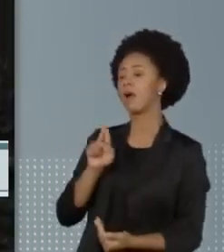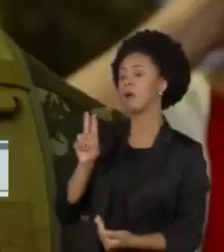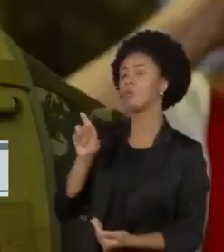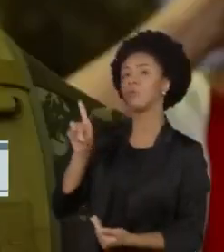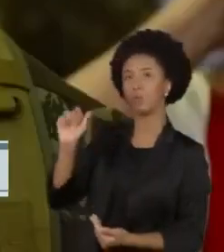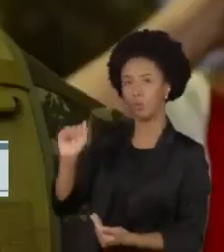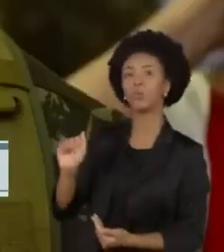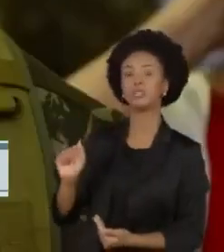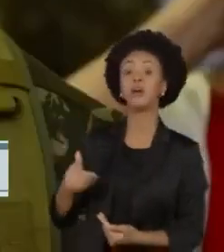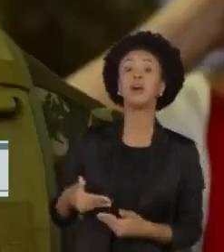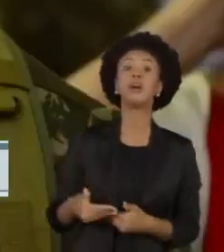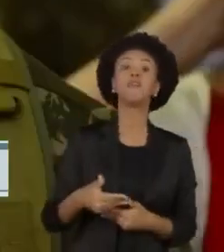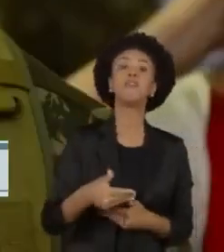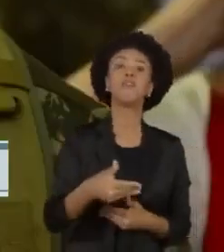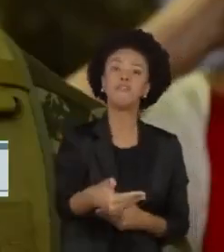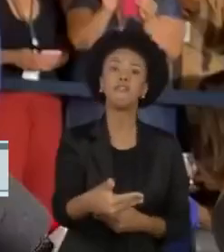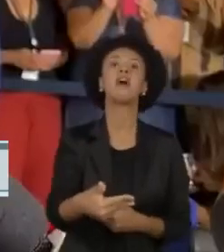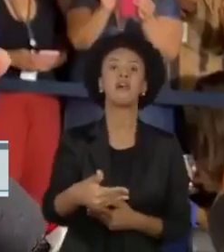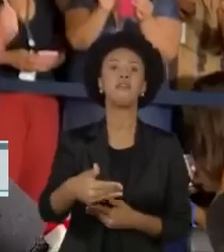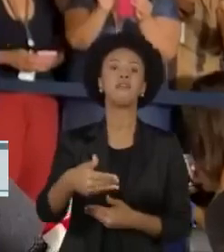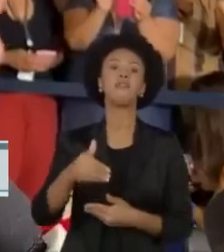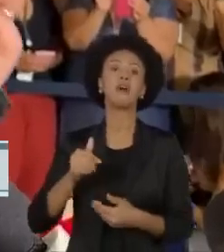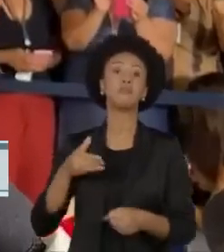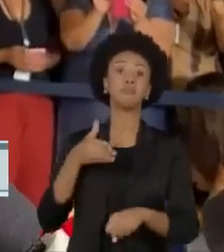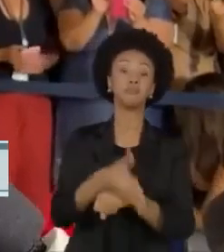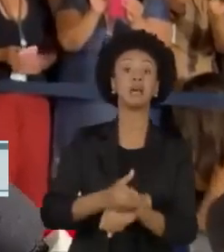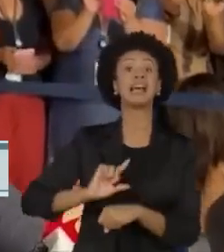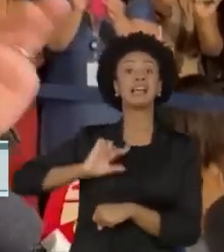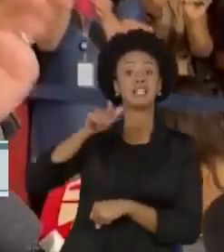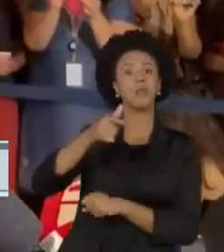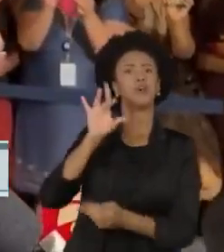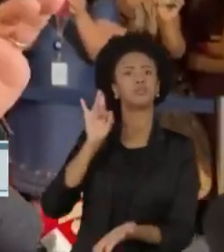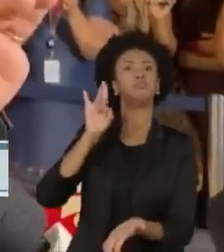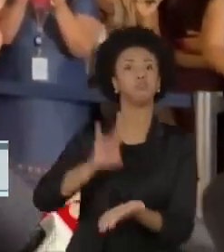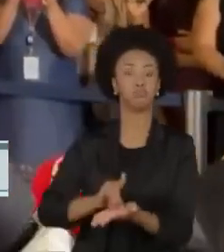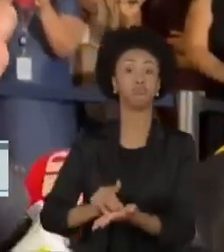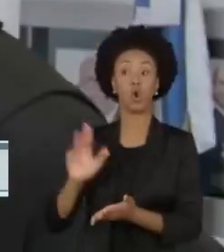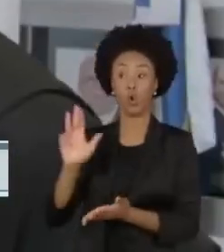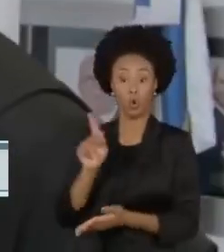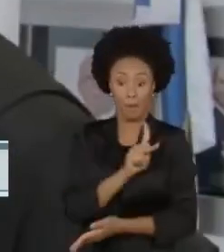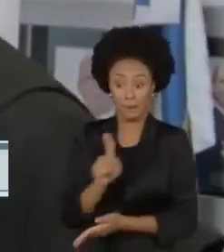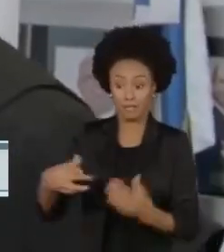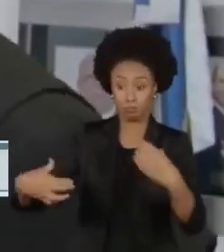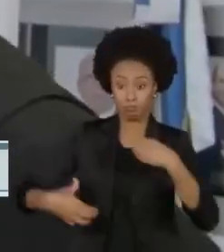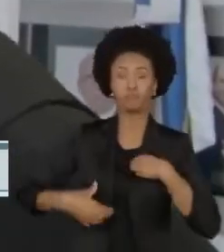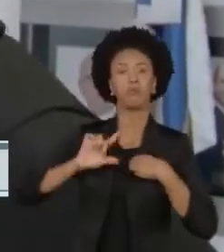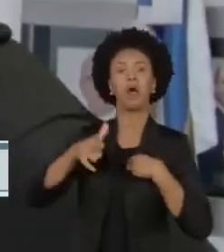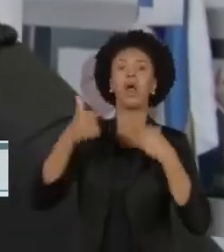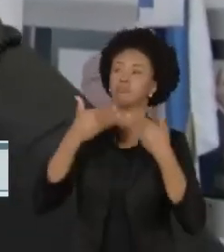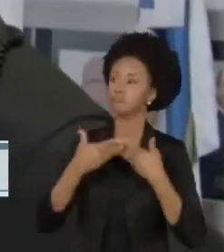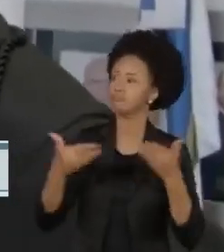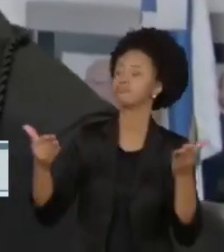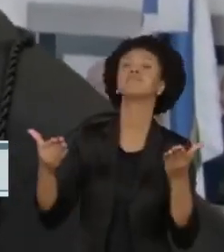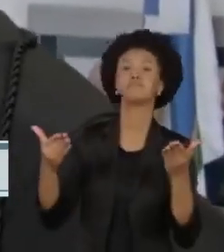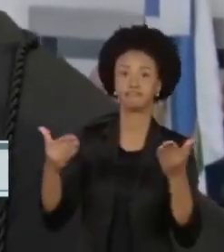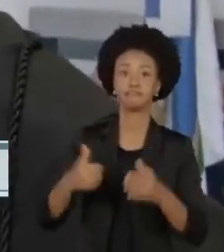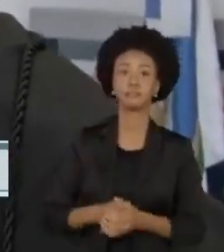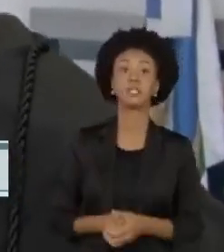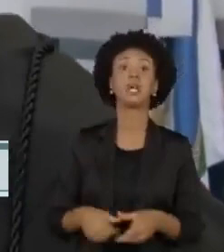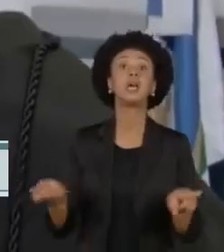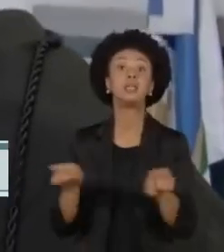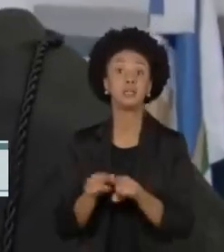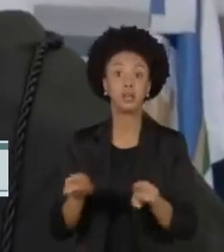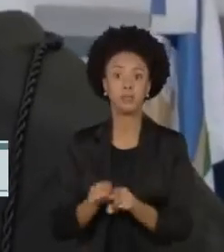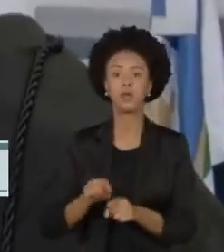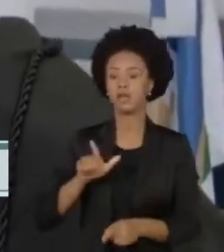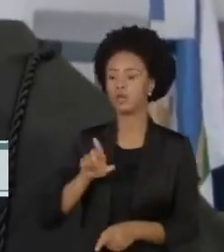interina até a sua nomeação definitiva, que será dada por Lula quando presidente. O futuro ministro da Defesa, José Múcio Monteiro,